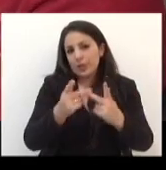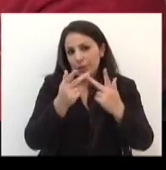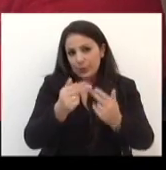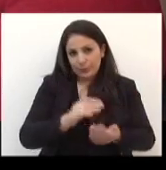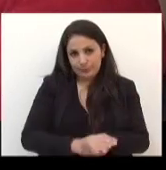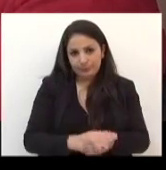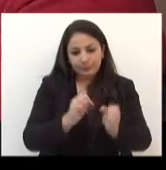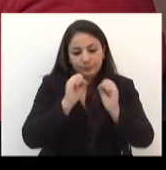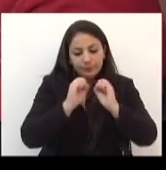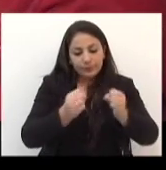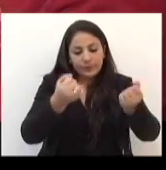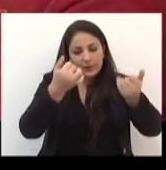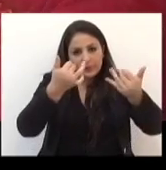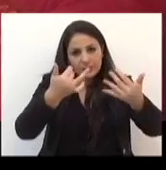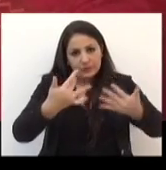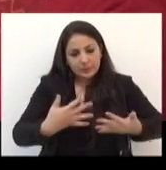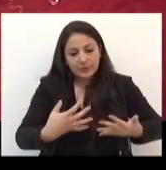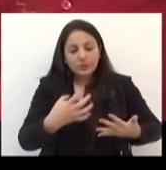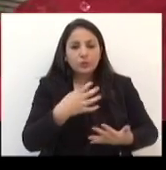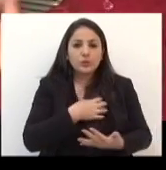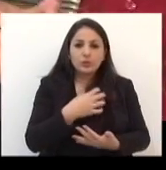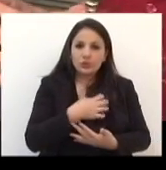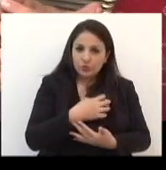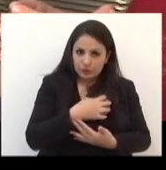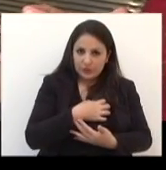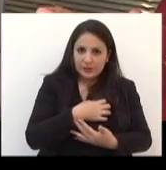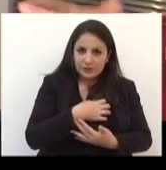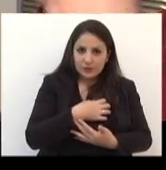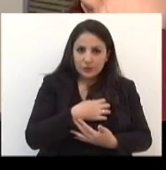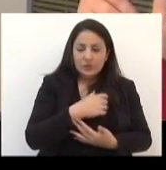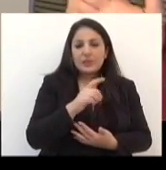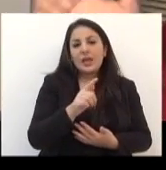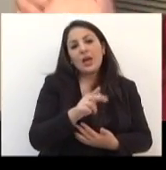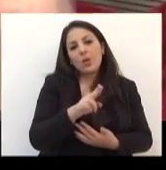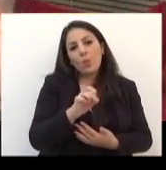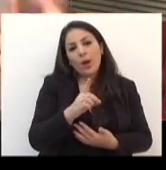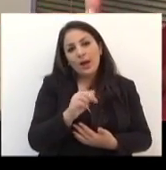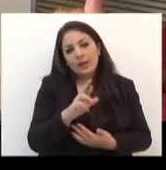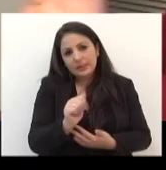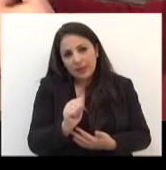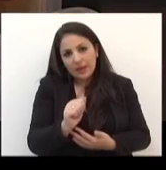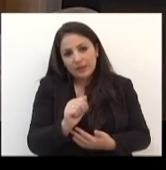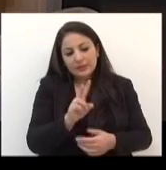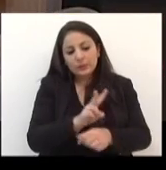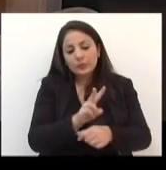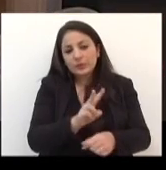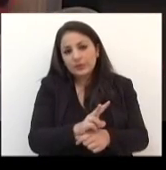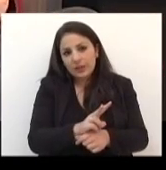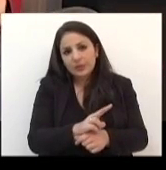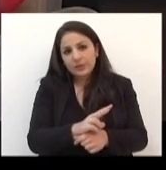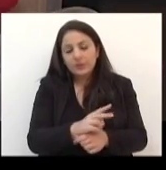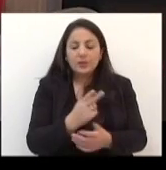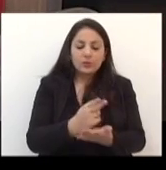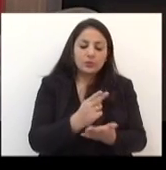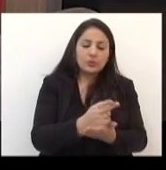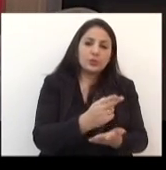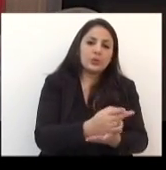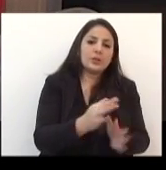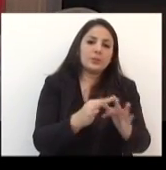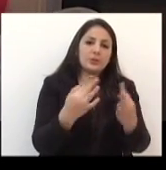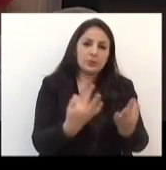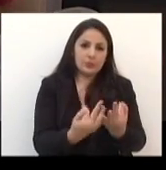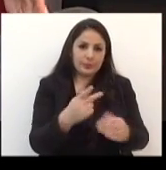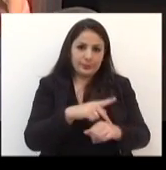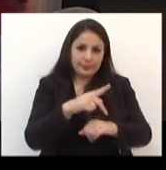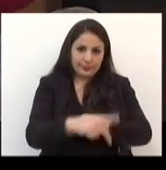O secretário esclarece de que forma a guarda subsidiada vai funcionar em Passo Fundo. Estima-se que, em média,